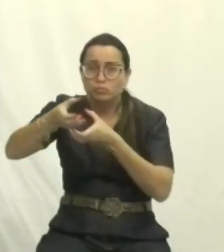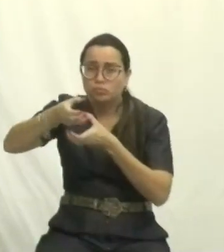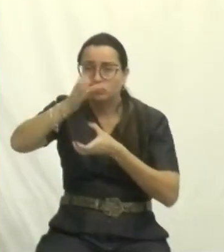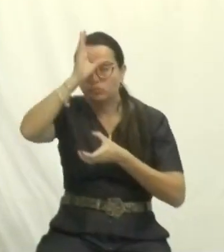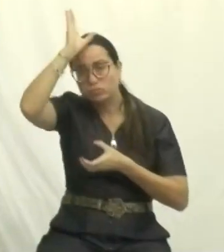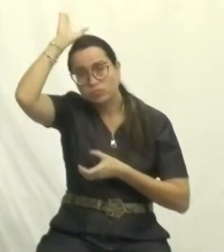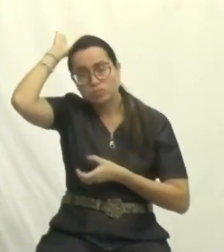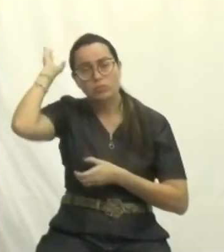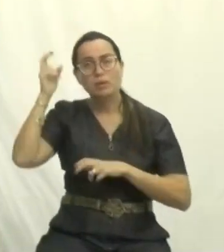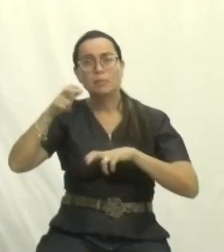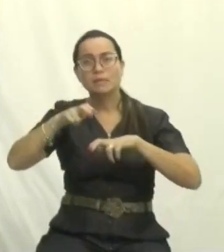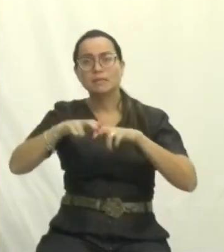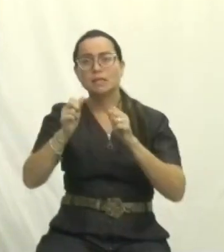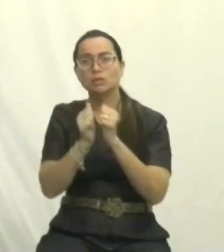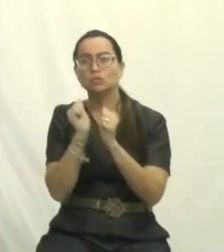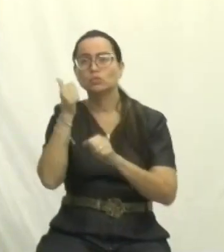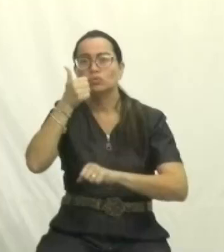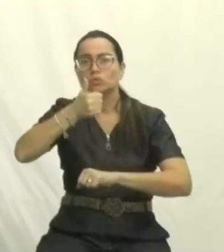mesa diretora.